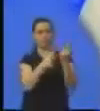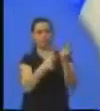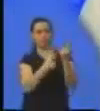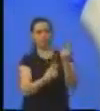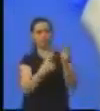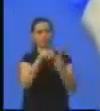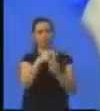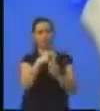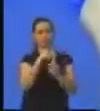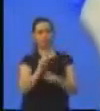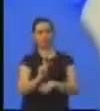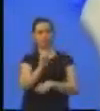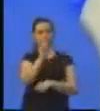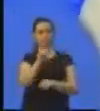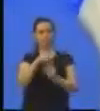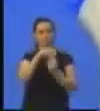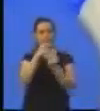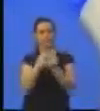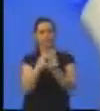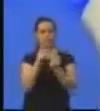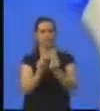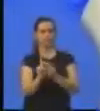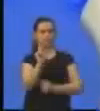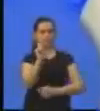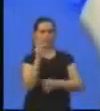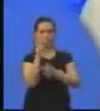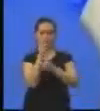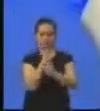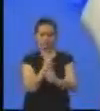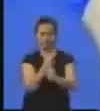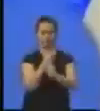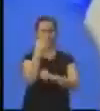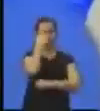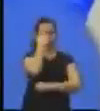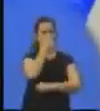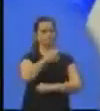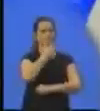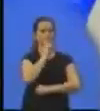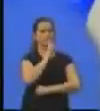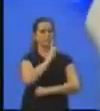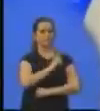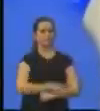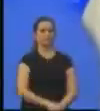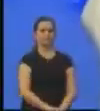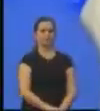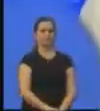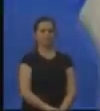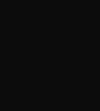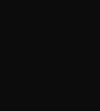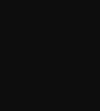mais kπ, com k um número inteiro. Pense que eu já retorno com a resposta.